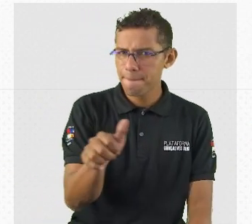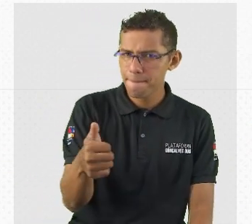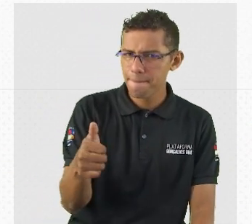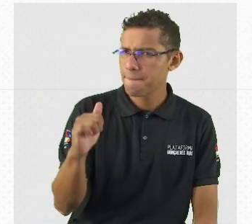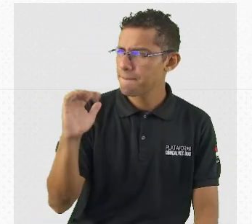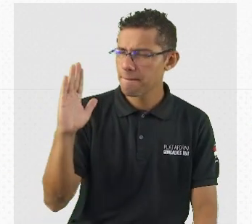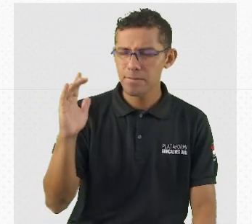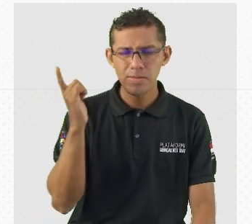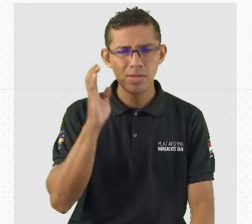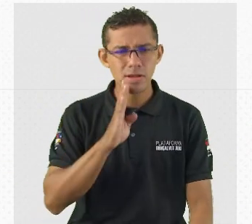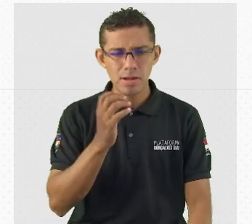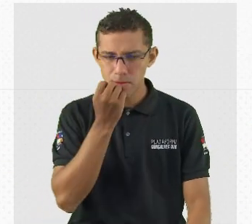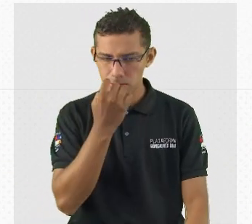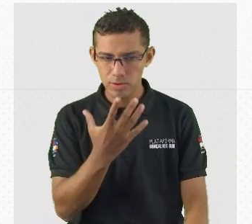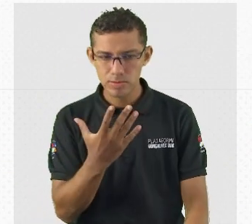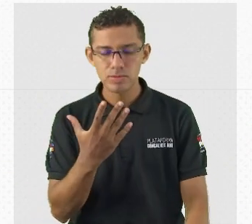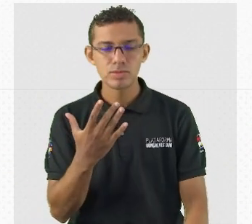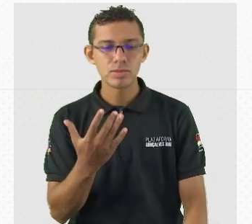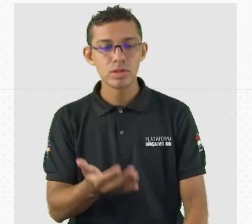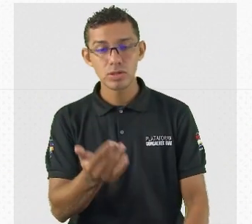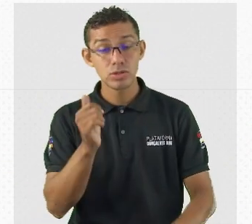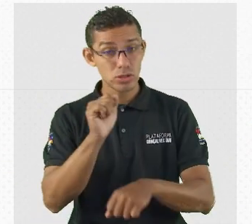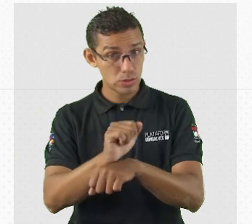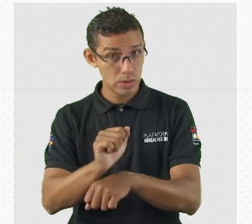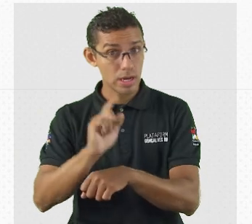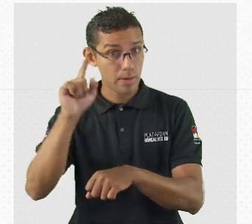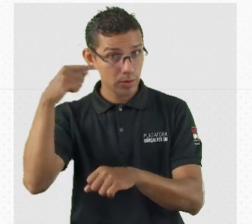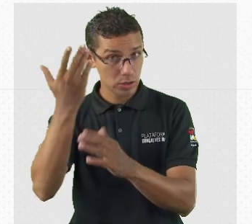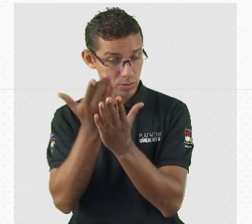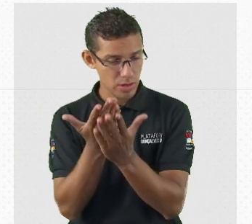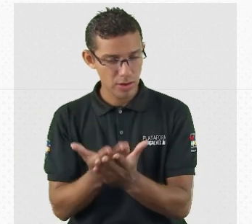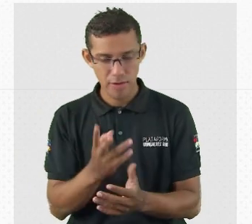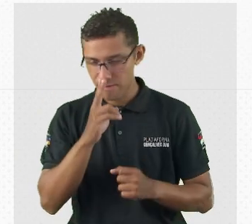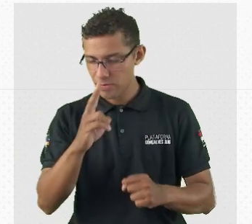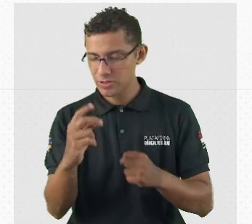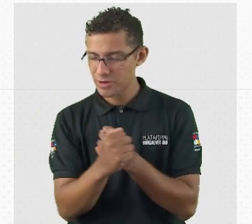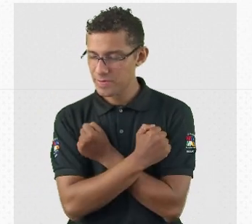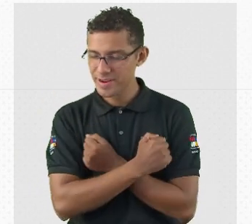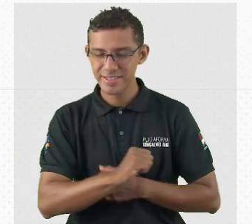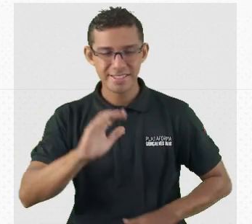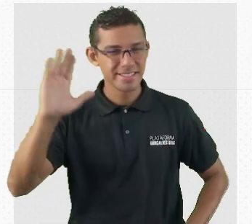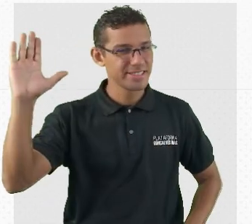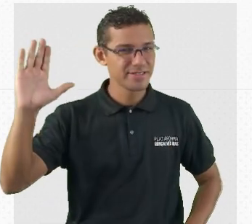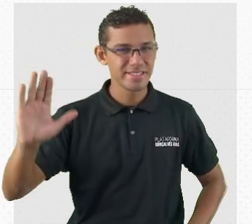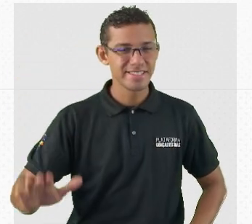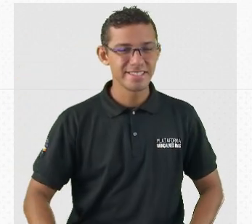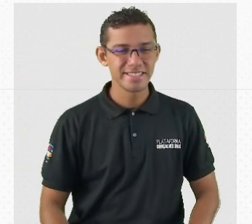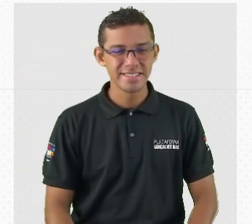coisa bacana para evoluir. Vamos lá, eu te espero nas próximas aulas. Um forte abraço, valeu e